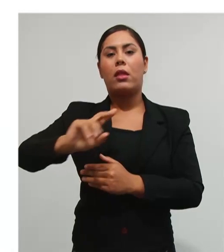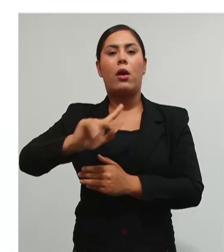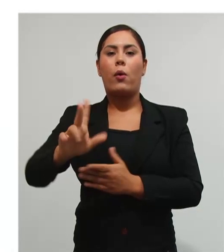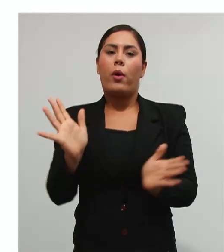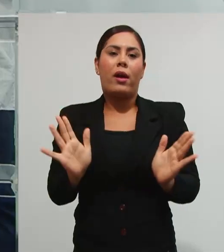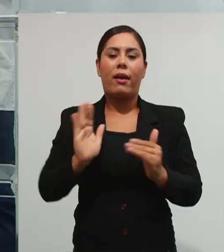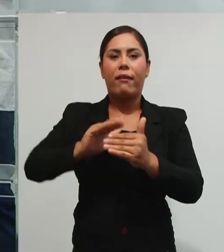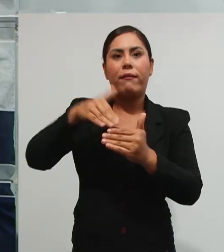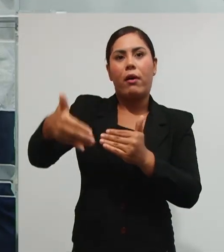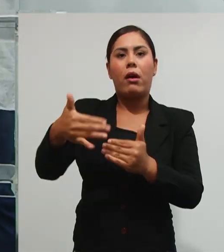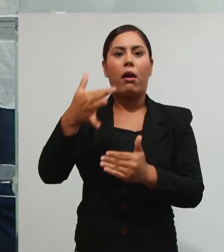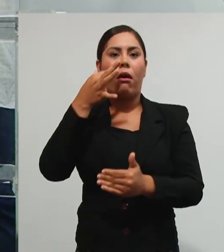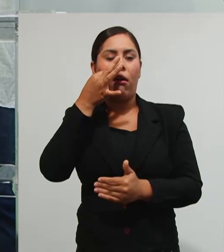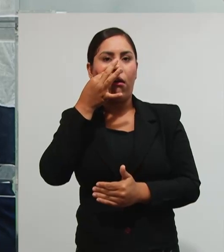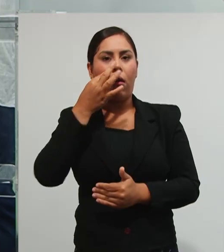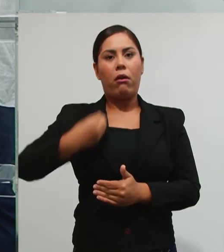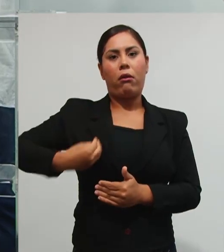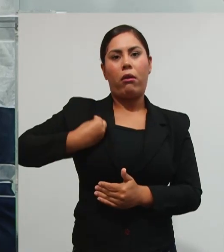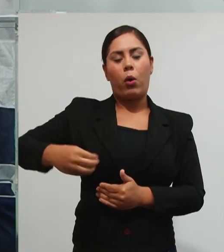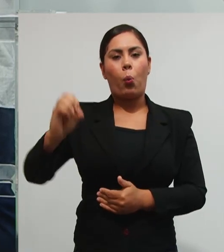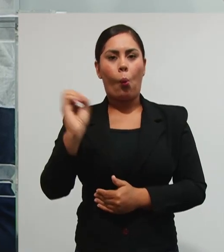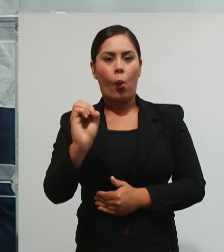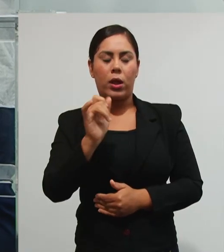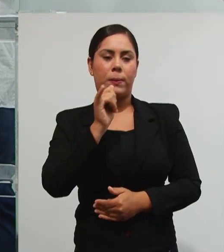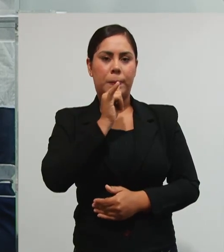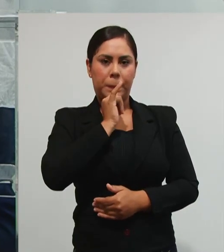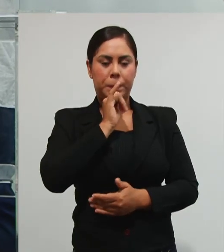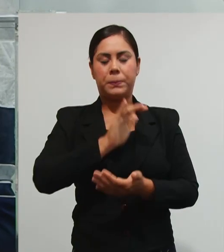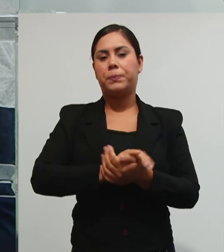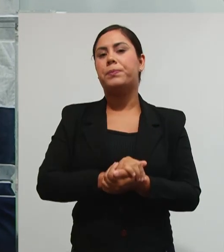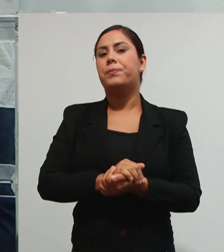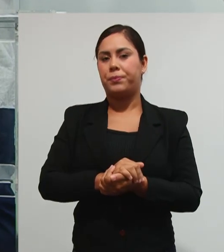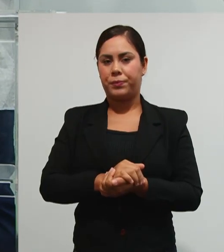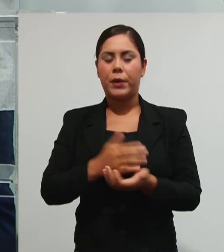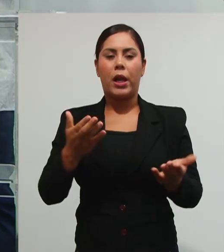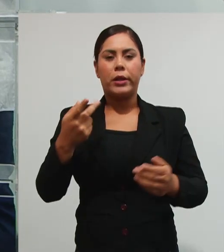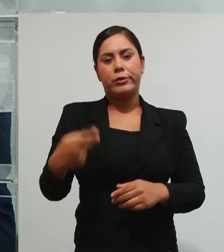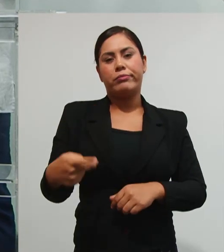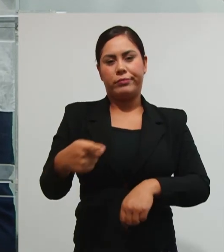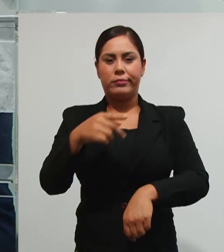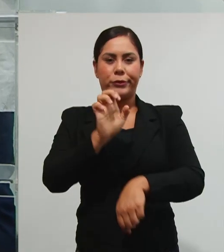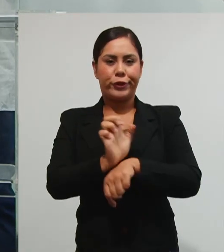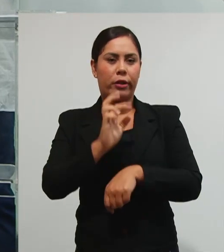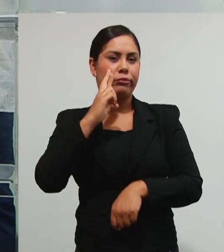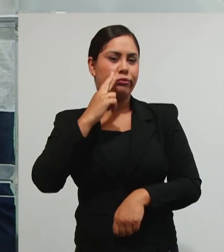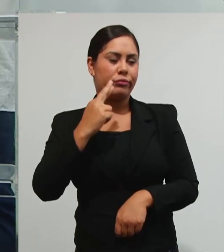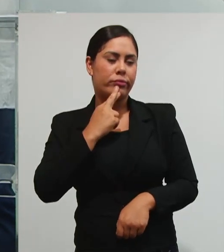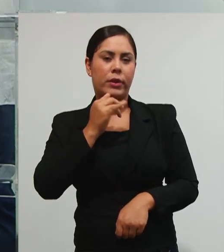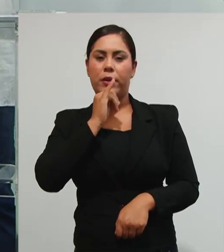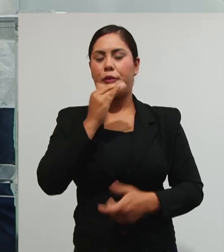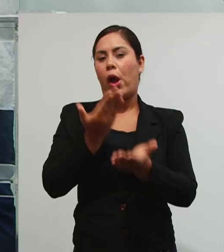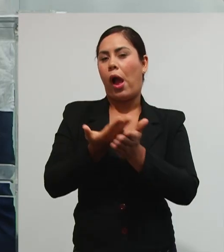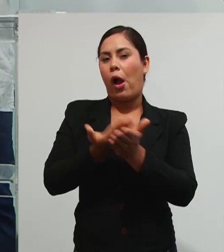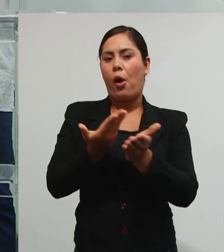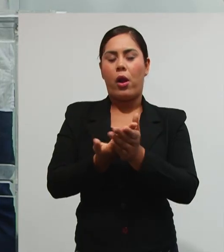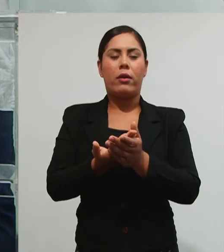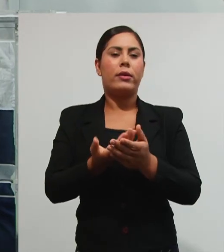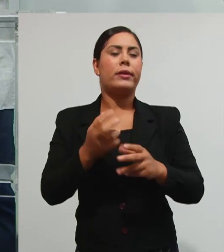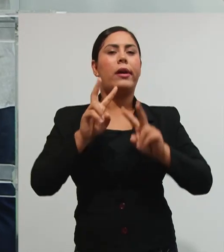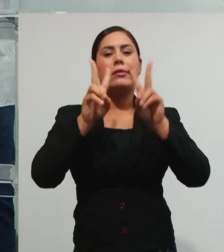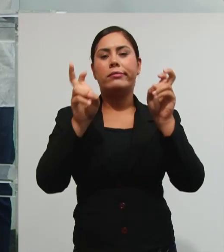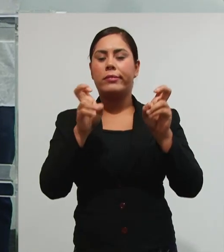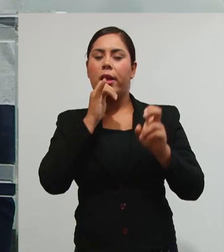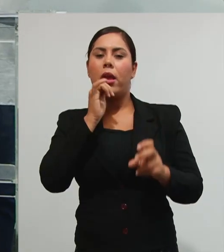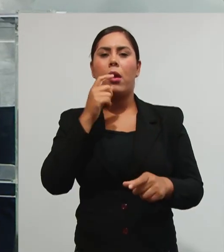fora da realidade do aluno. Por exemplo, nós estamos no estado de Rondônia, aí eu vou dar uma aula para os alunos e começo a falar assim,